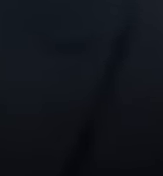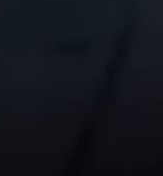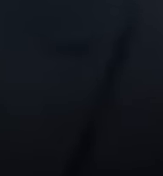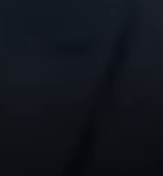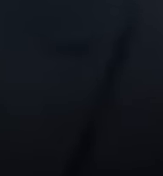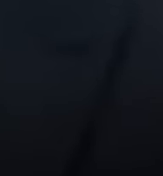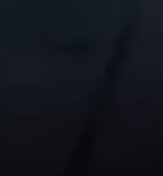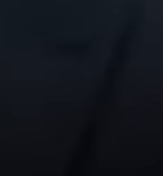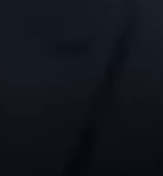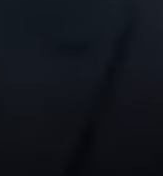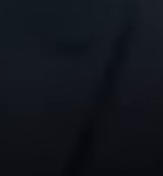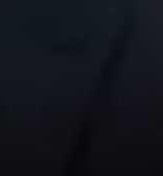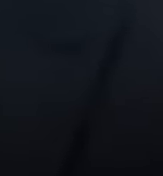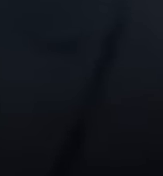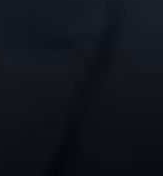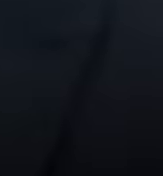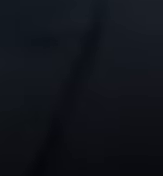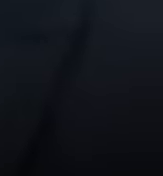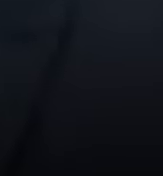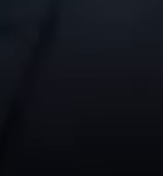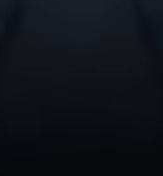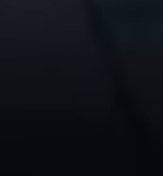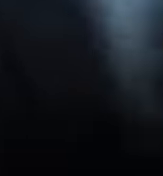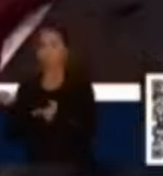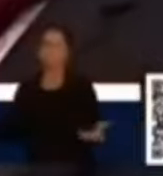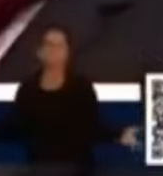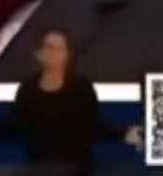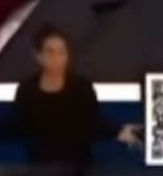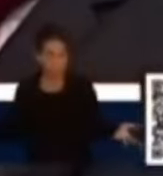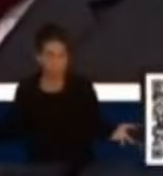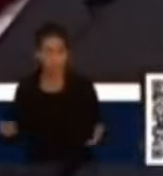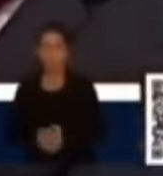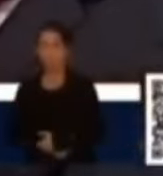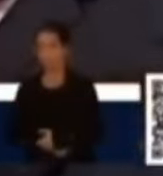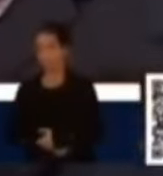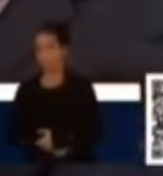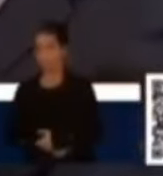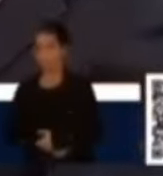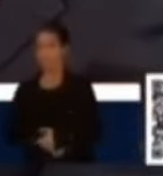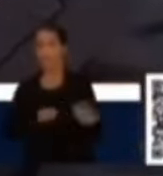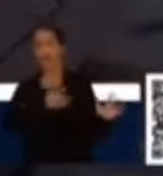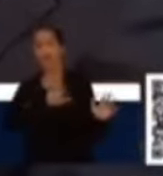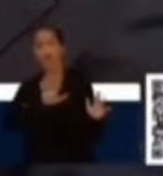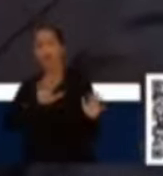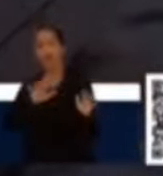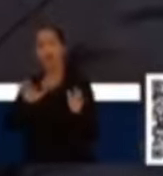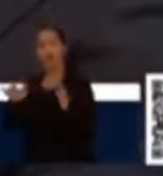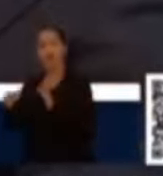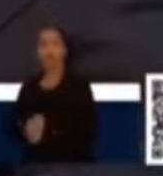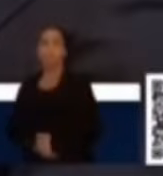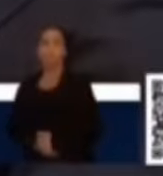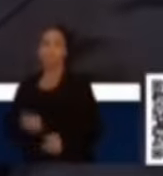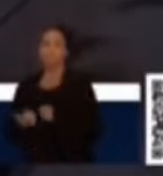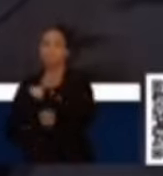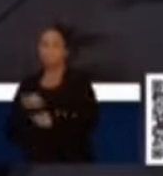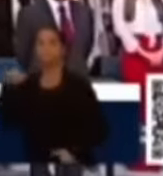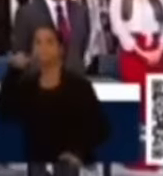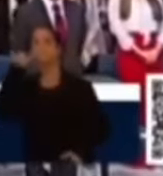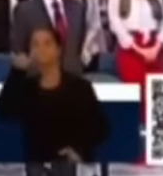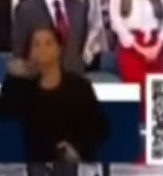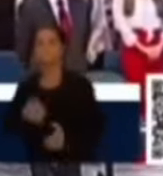vídeo do pastor, o bispo Luciano, falando para a igreja o motivo que o bispo Fagundes